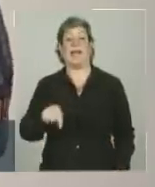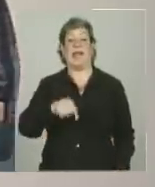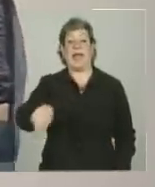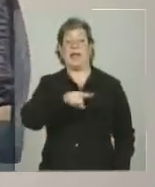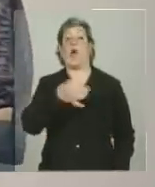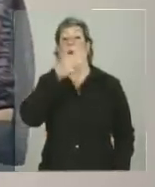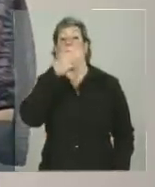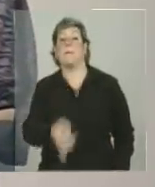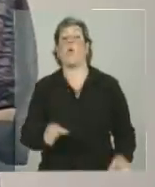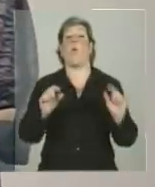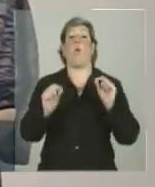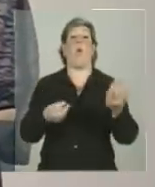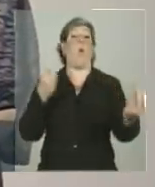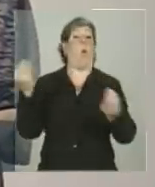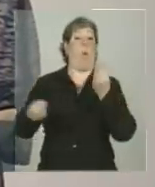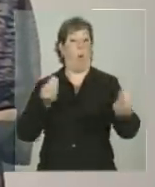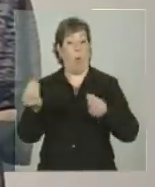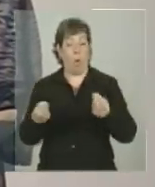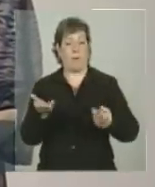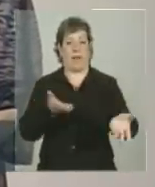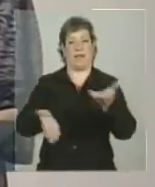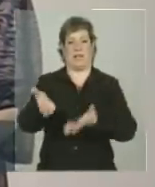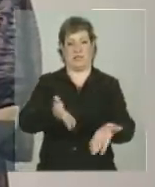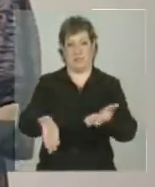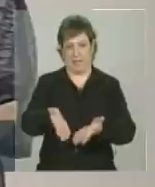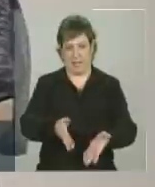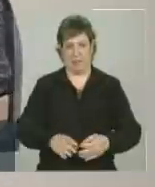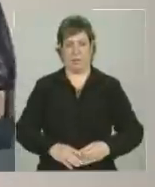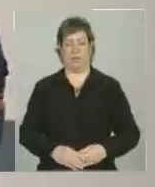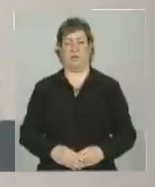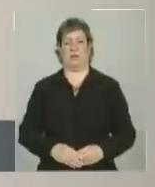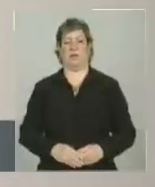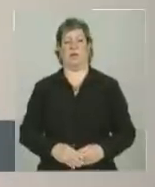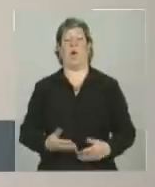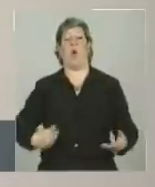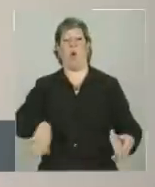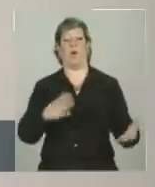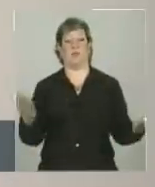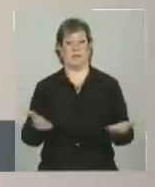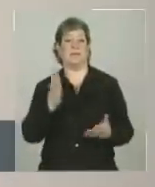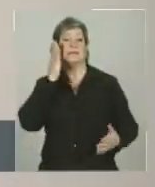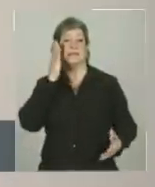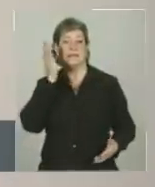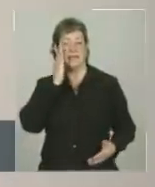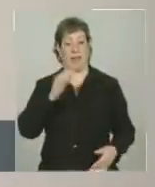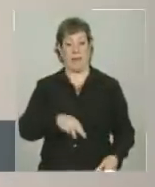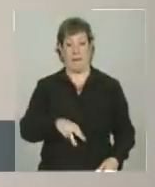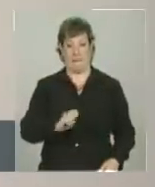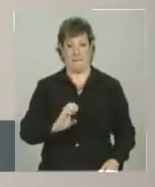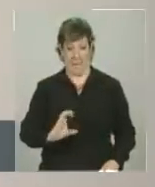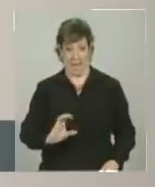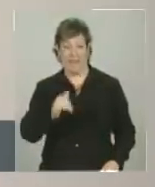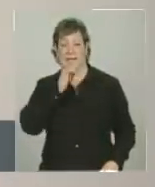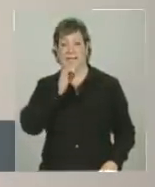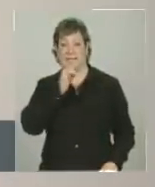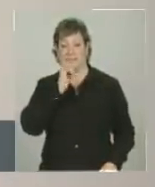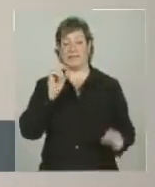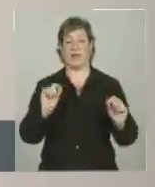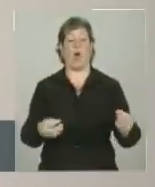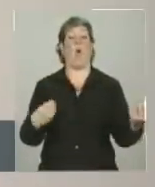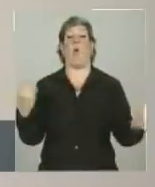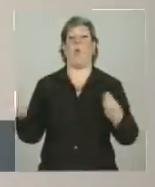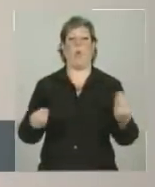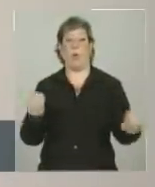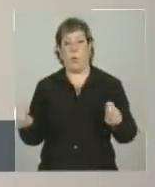também sabemos, através do sistema de monitoramento do Ministério da Educação, por exemplo, o